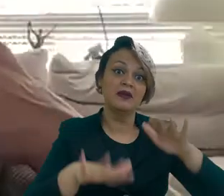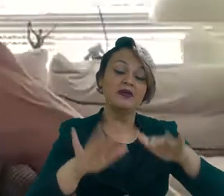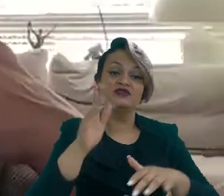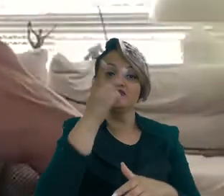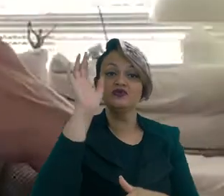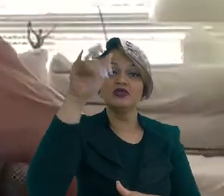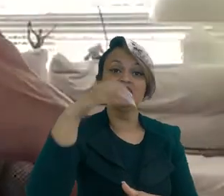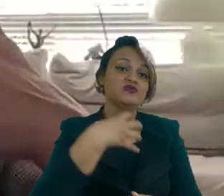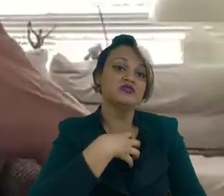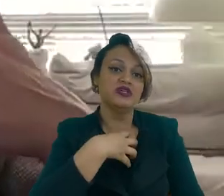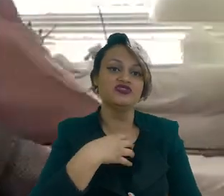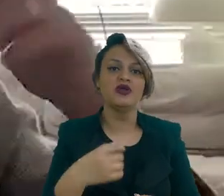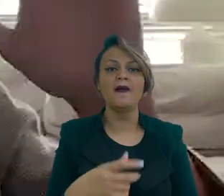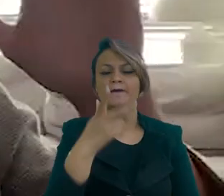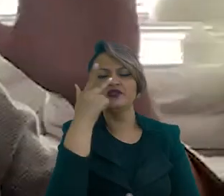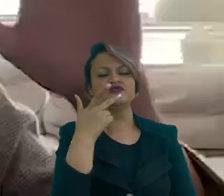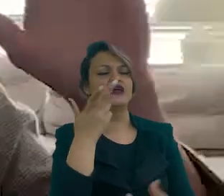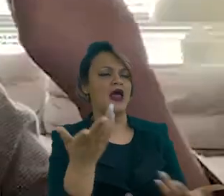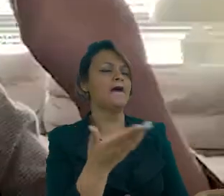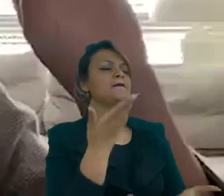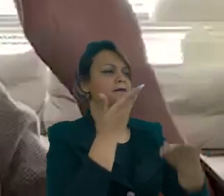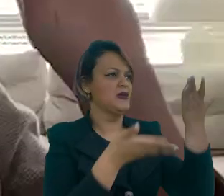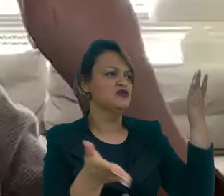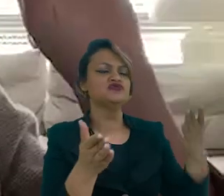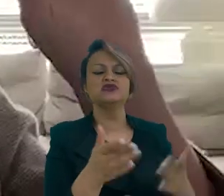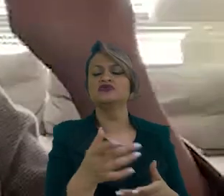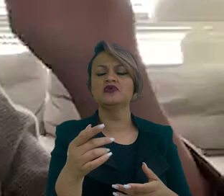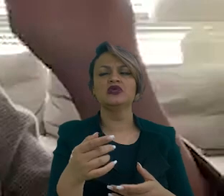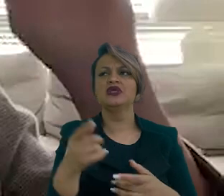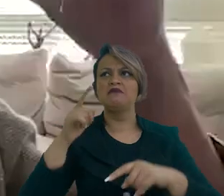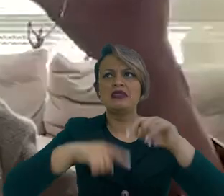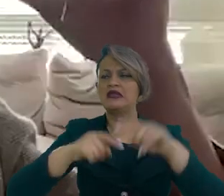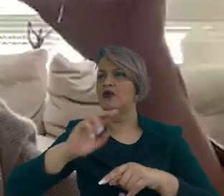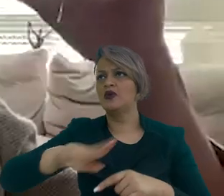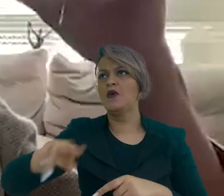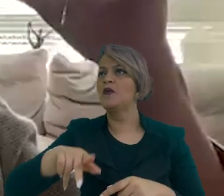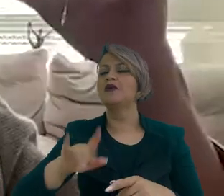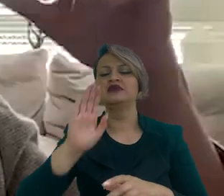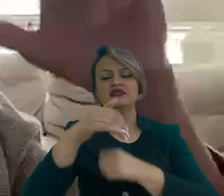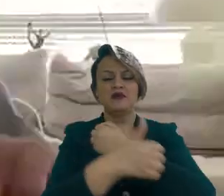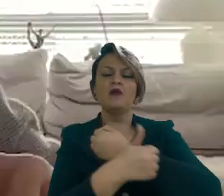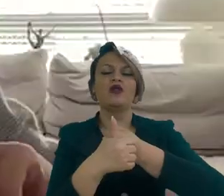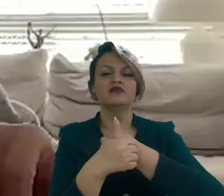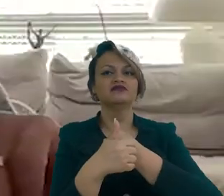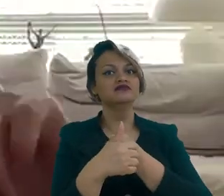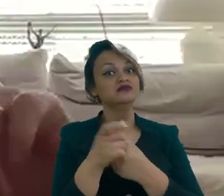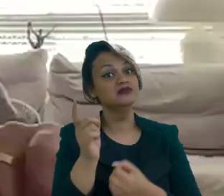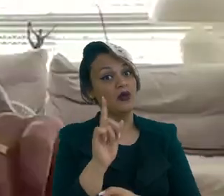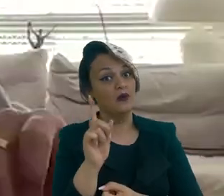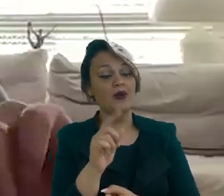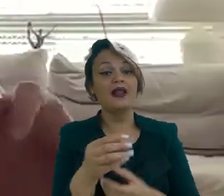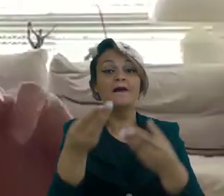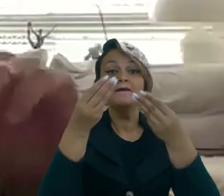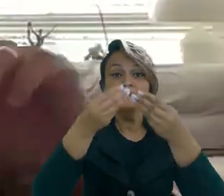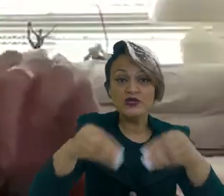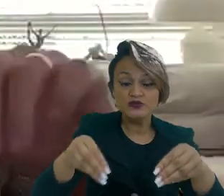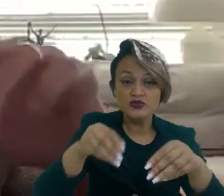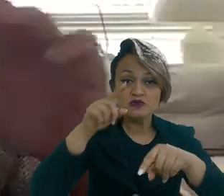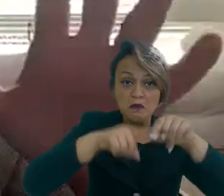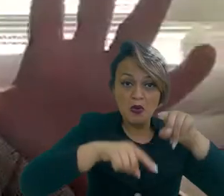imaterial porque muita gente diz não sofreu dano imaterial porque é moral não